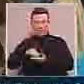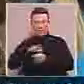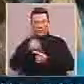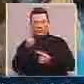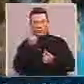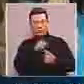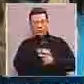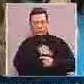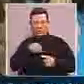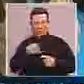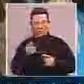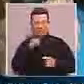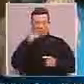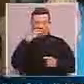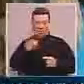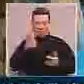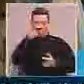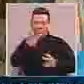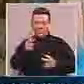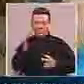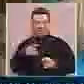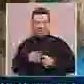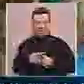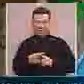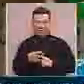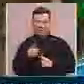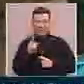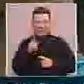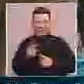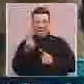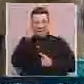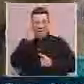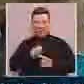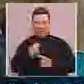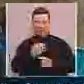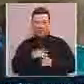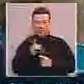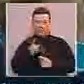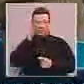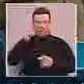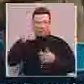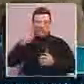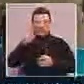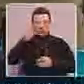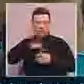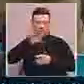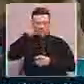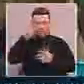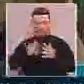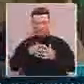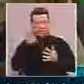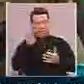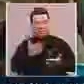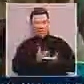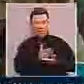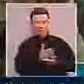curso de medicina. E normalmente são pessoas que vêm entusiasmadas e com alguma preocupação relativamente ao seu futuro, tendo em conta a conjuntura que hoje